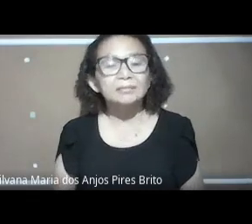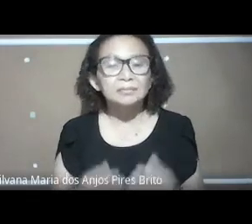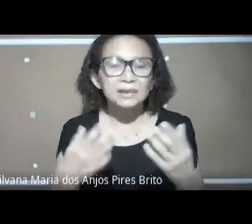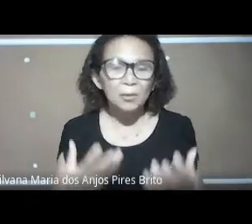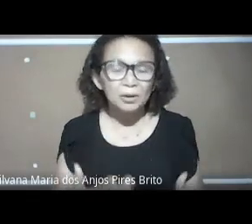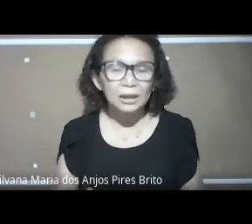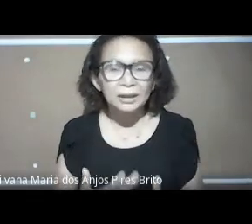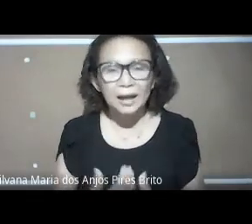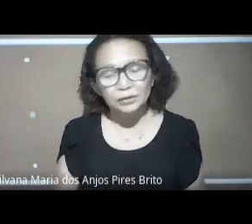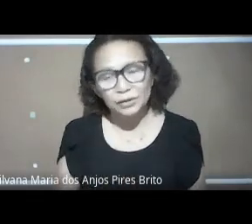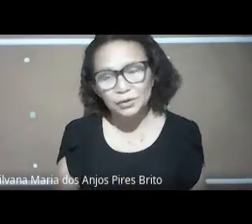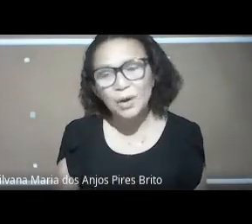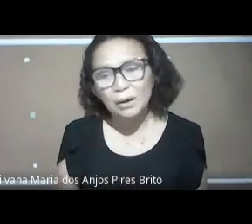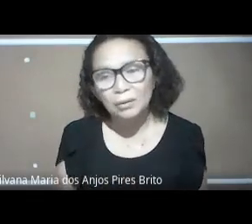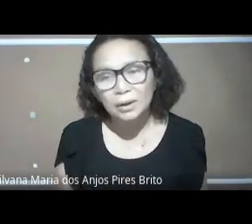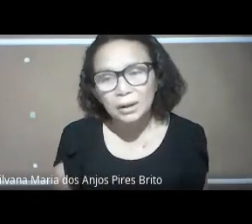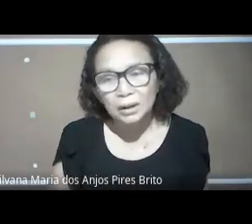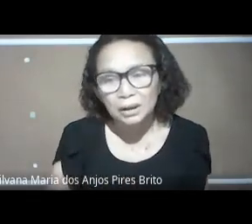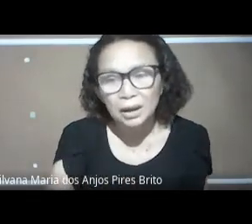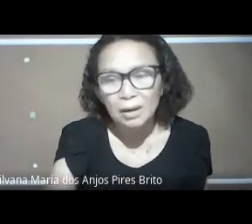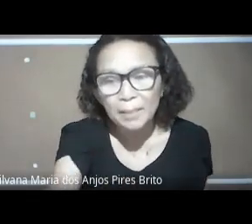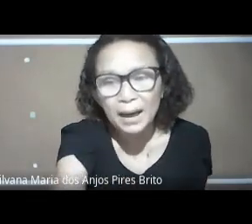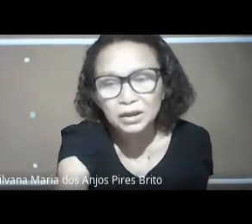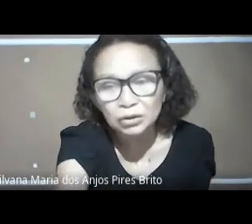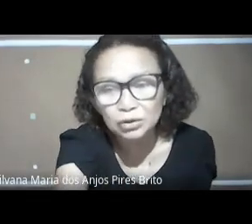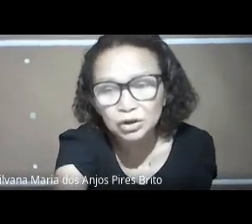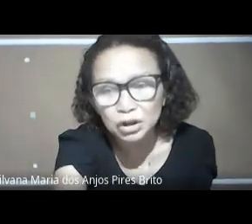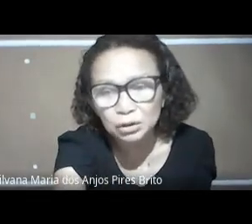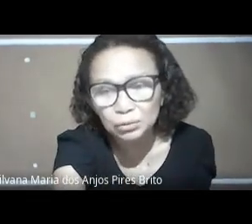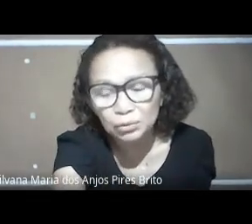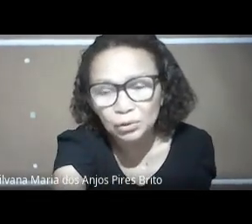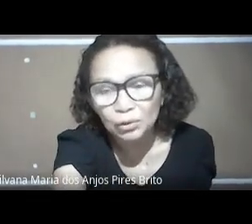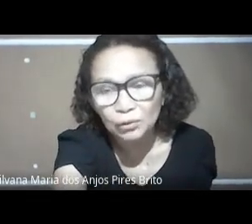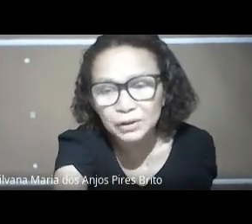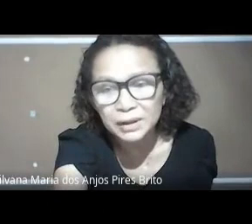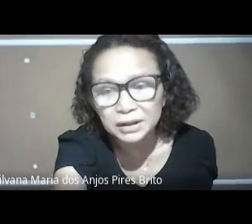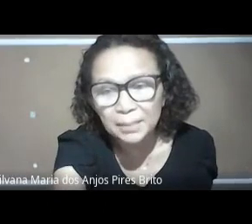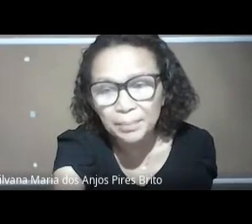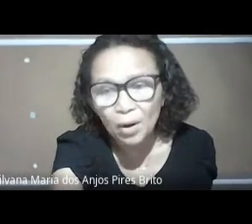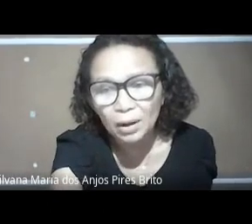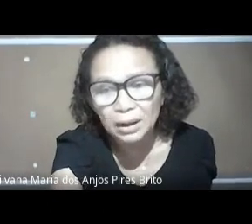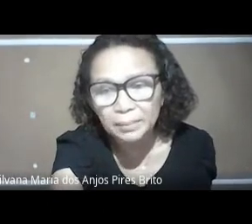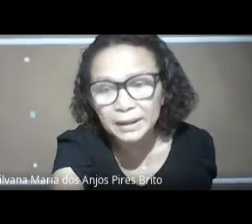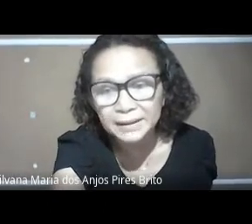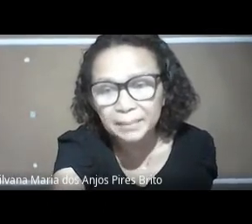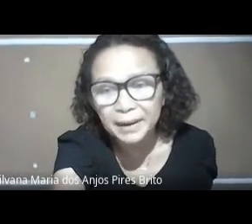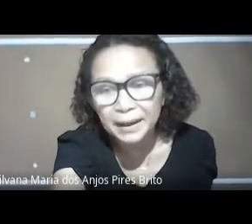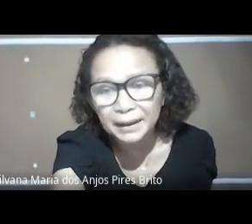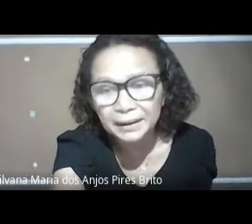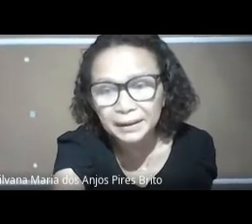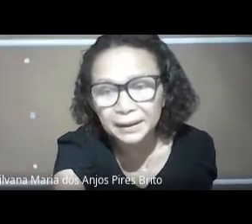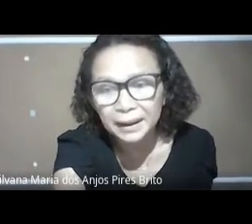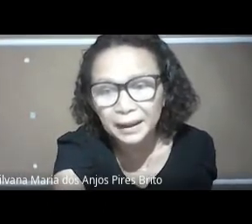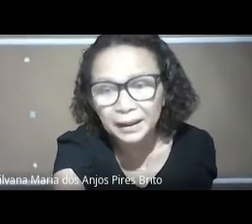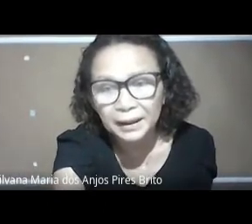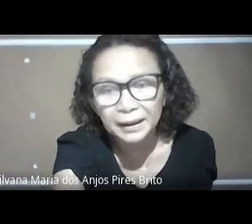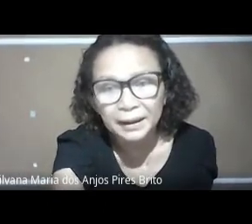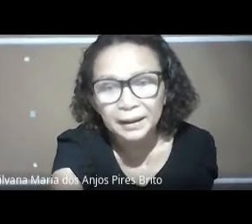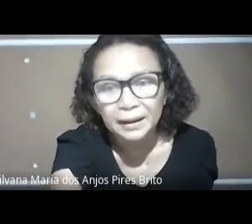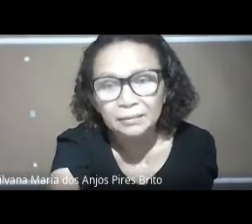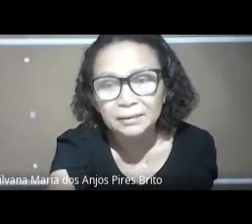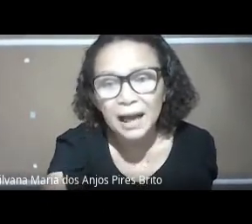utilização da modalidade visual. Então, a partir do título, vocês já podem perceber